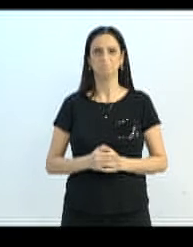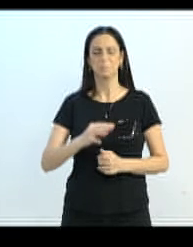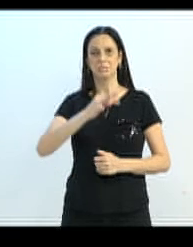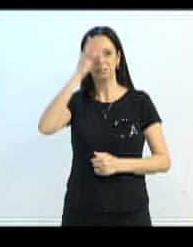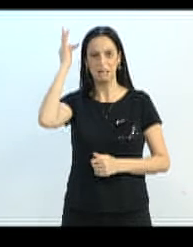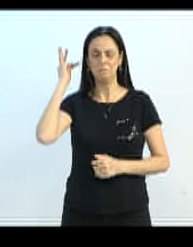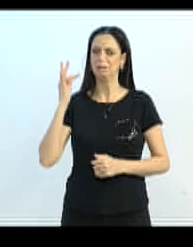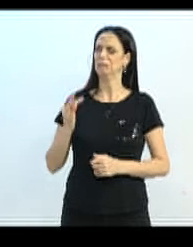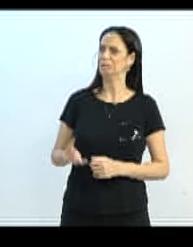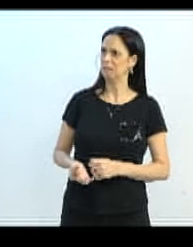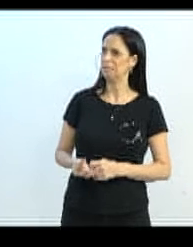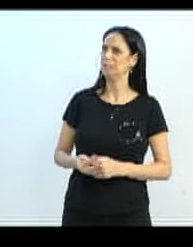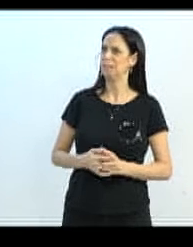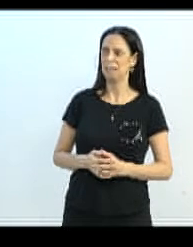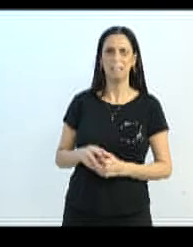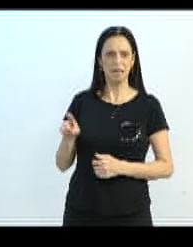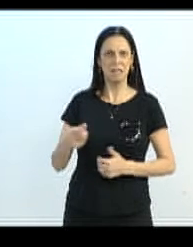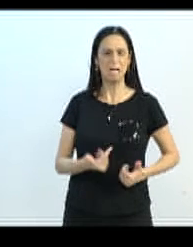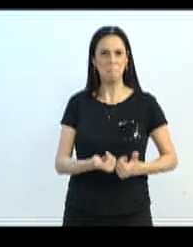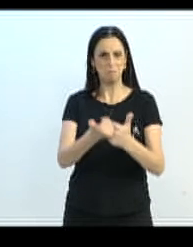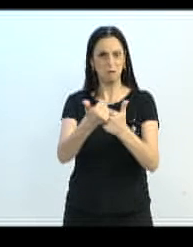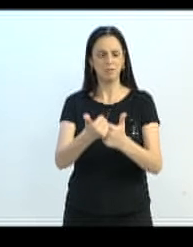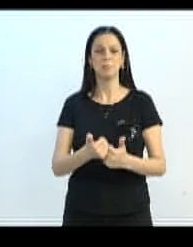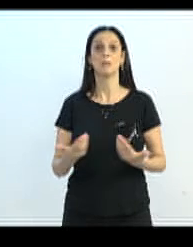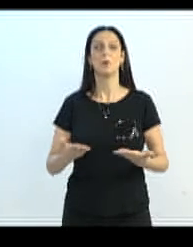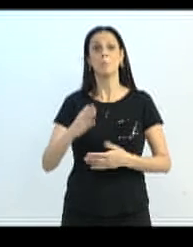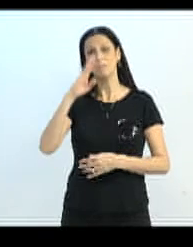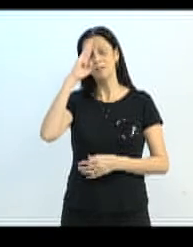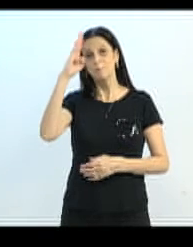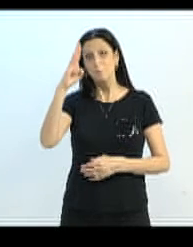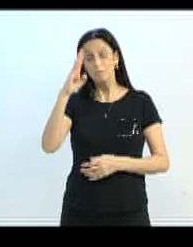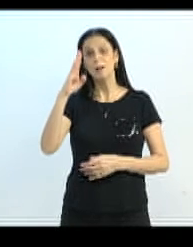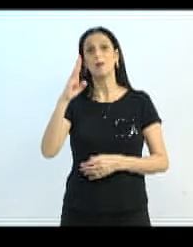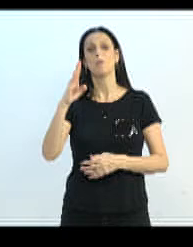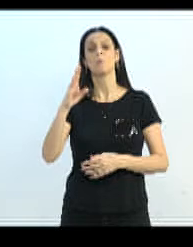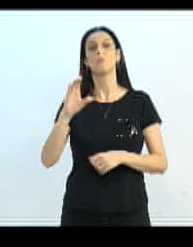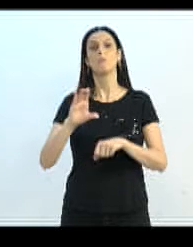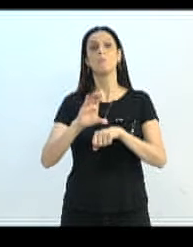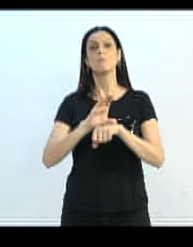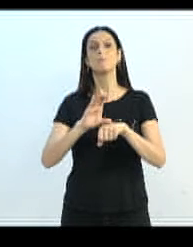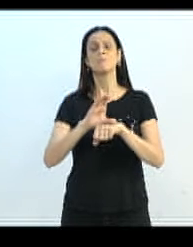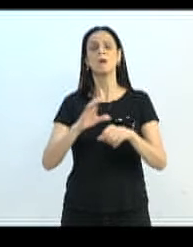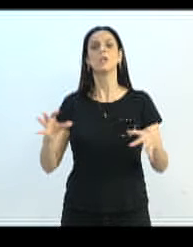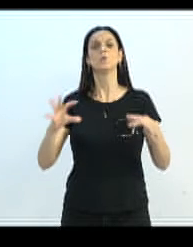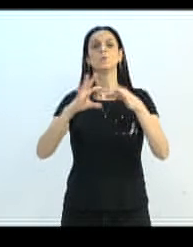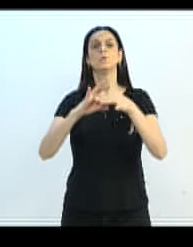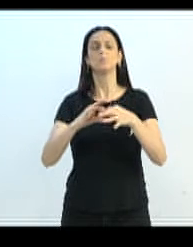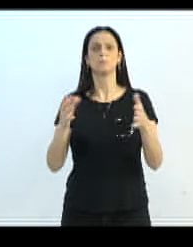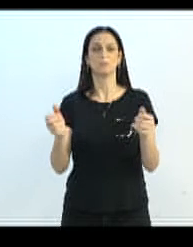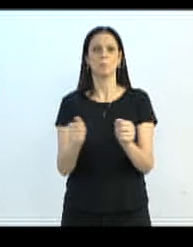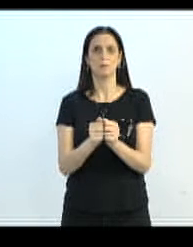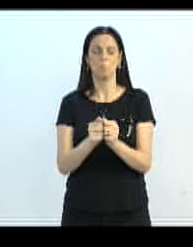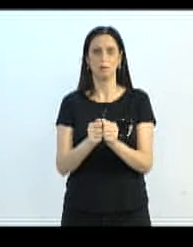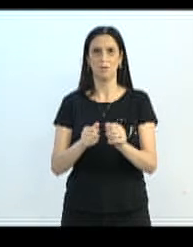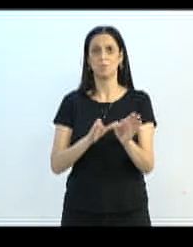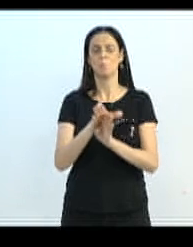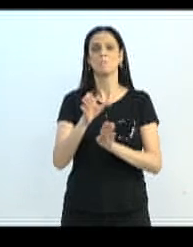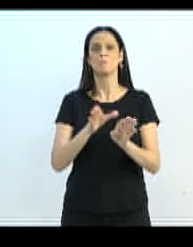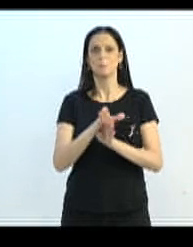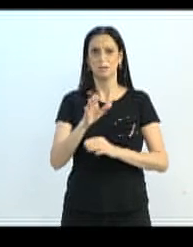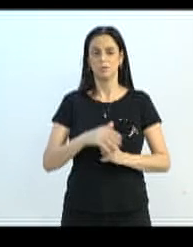quem diria? E hoje, principal conselheiro para fazer e reatar a amizade do presidente que chamou os ministros